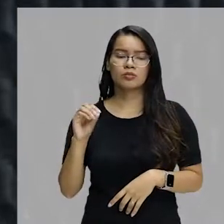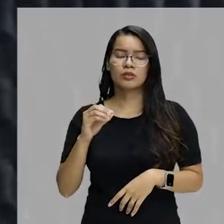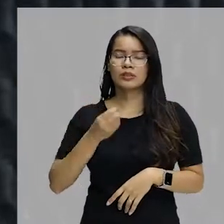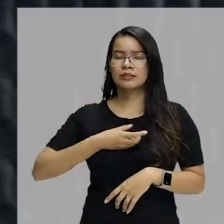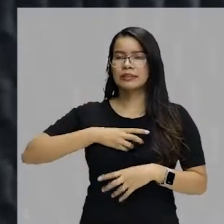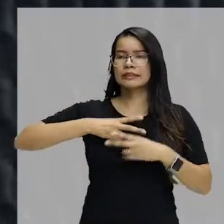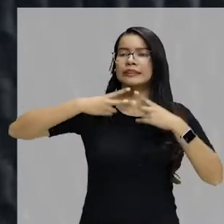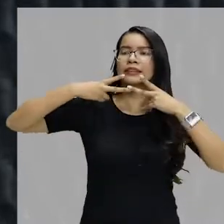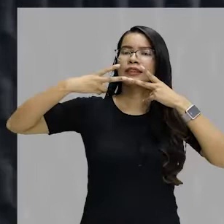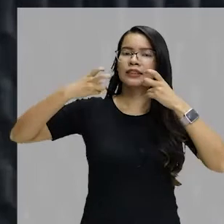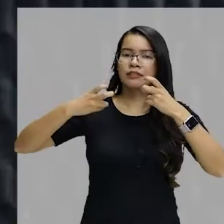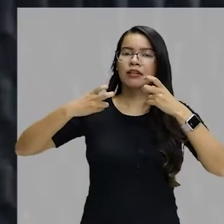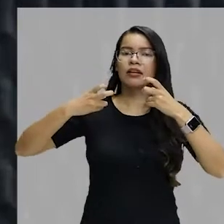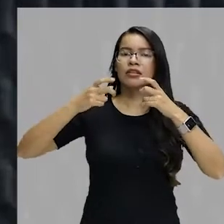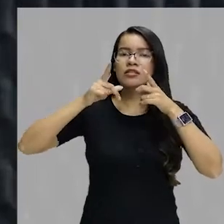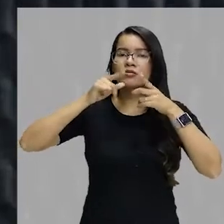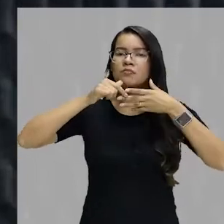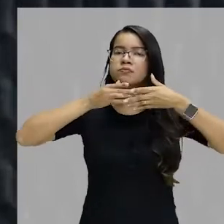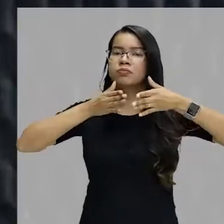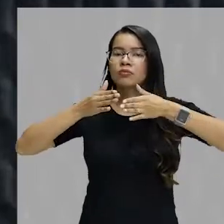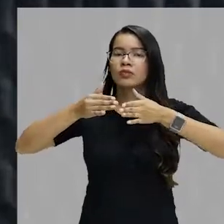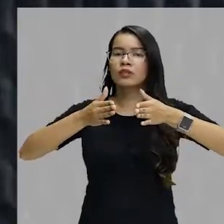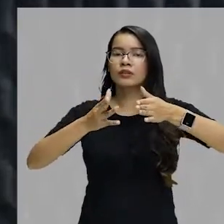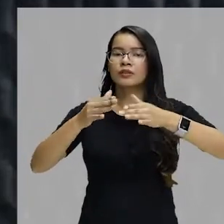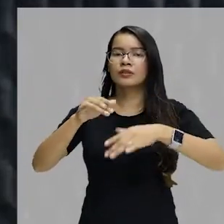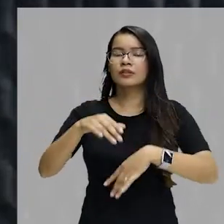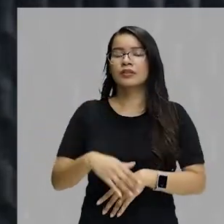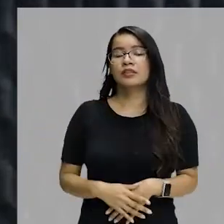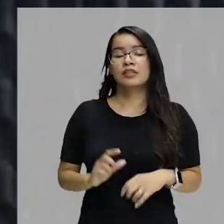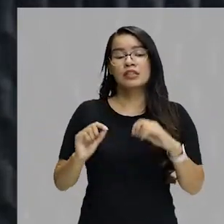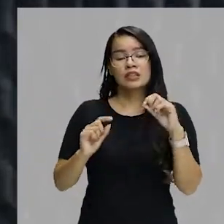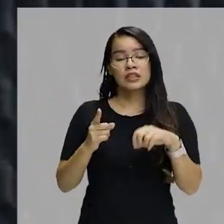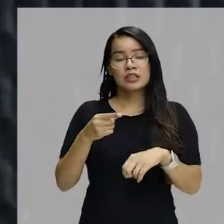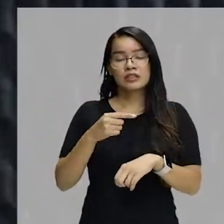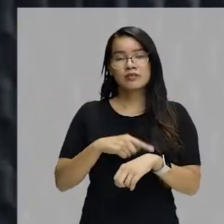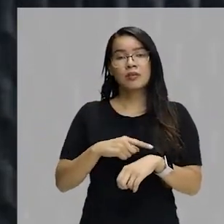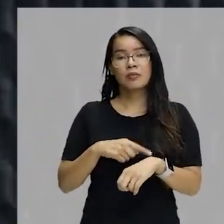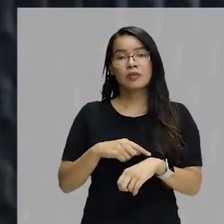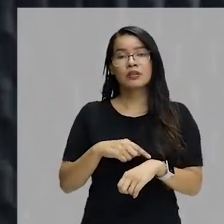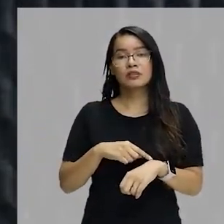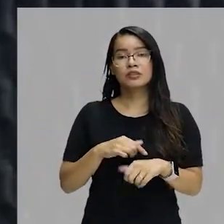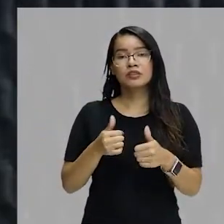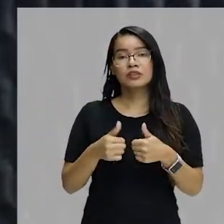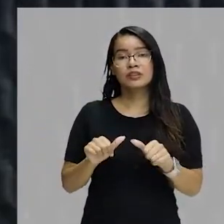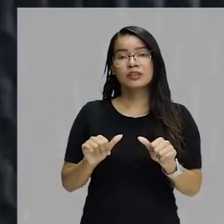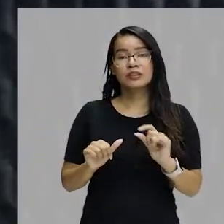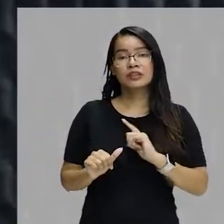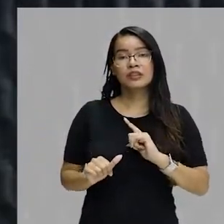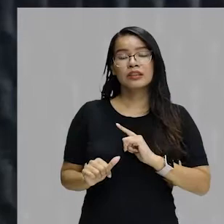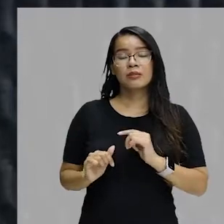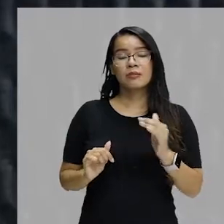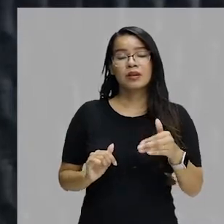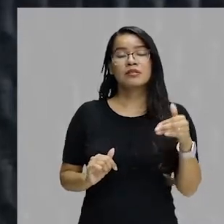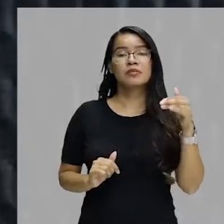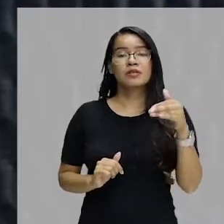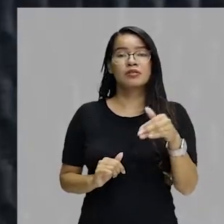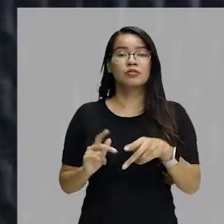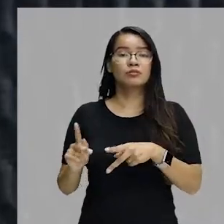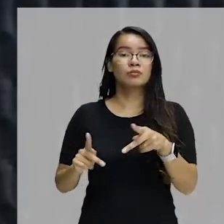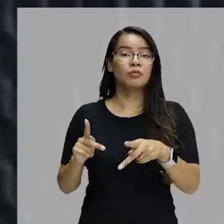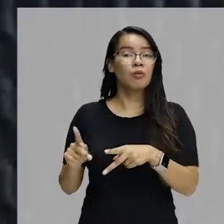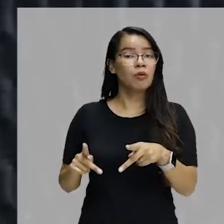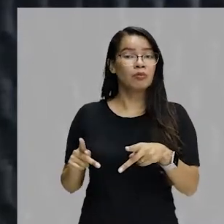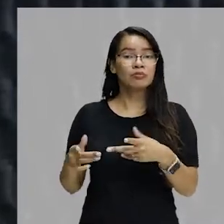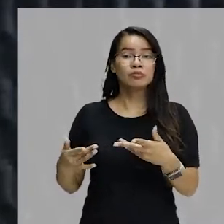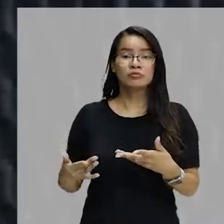independência ou morte, na margem do Ipiranga, e que esse momento estaria tendo a participação popular, tendo